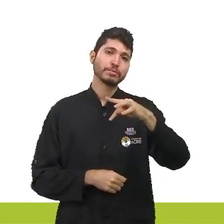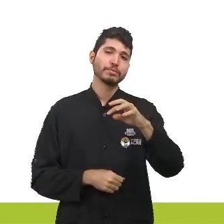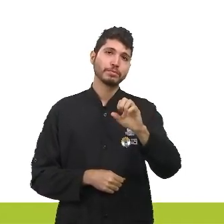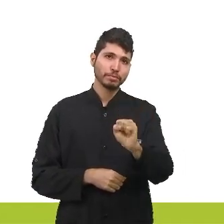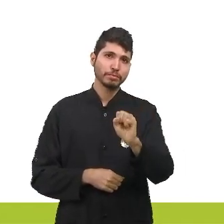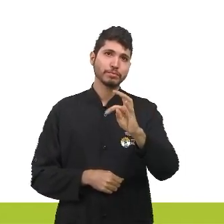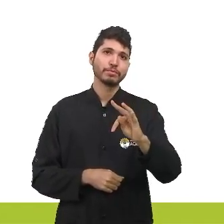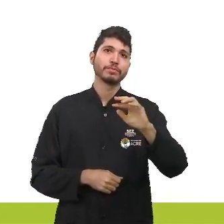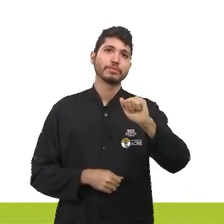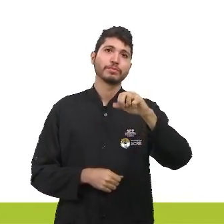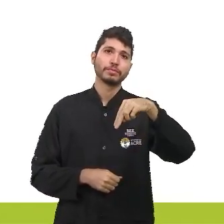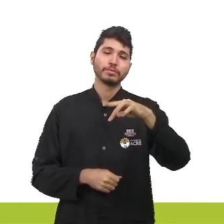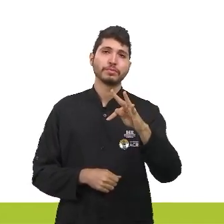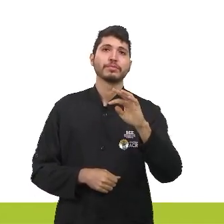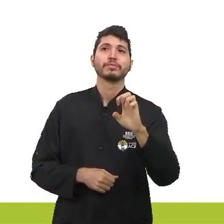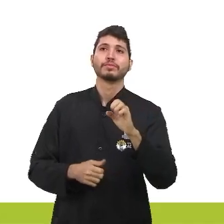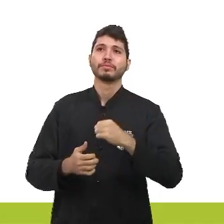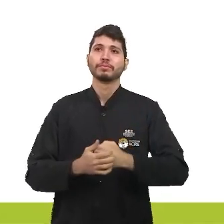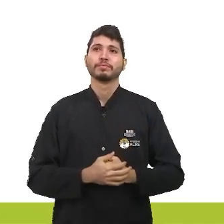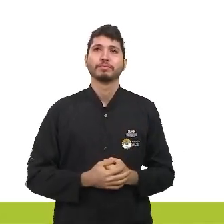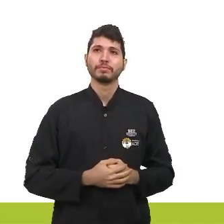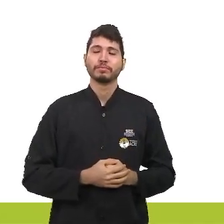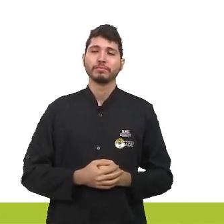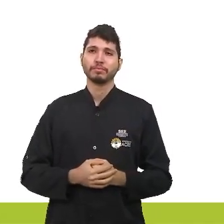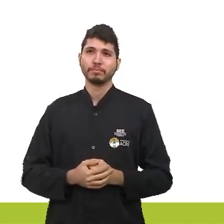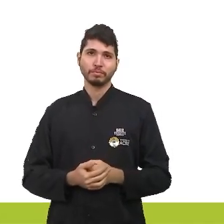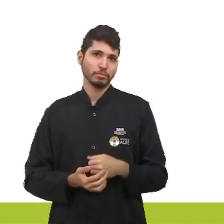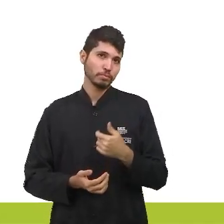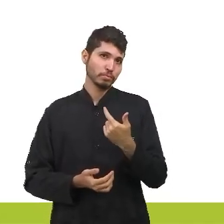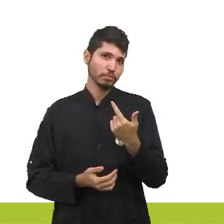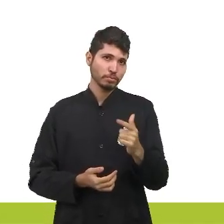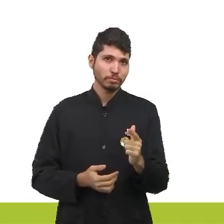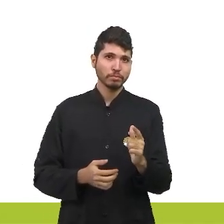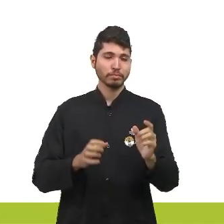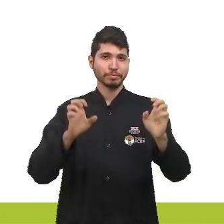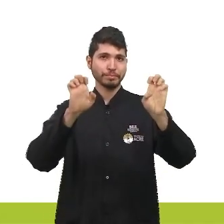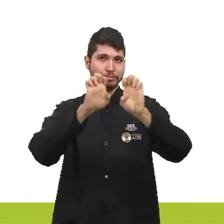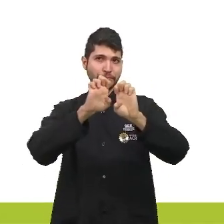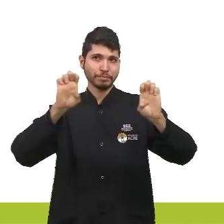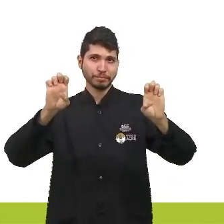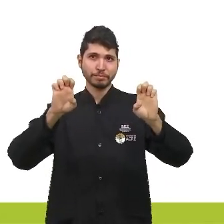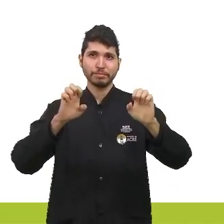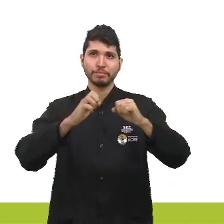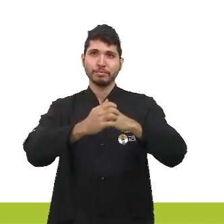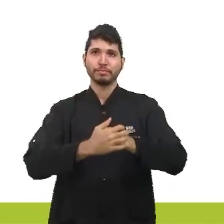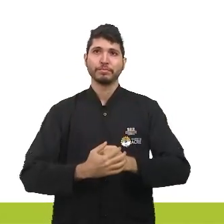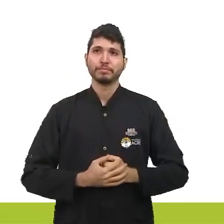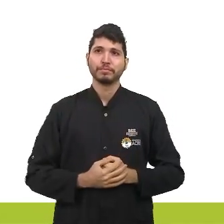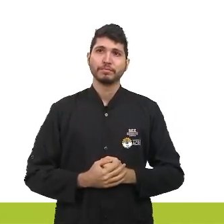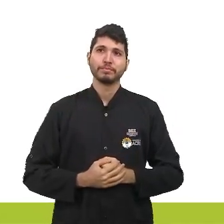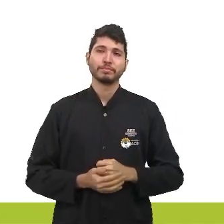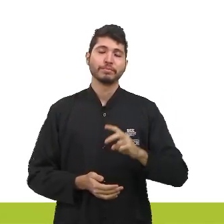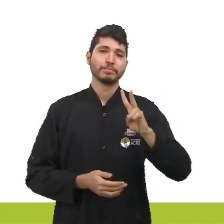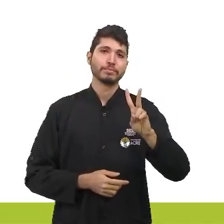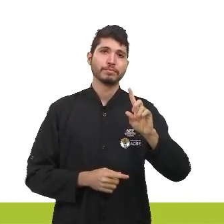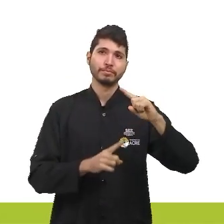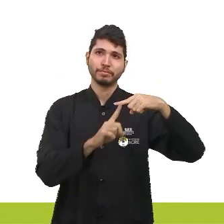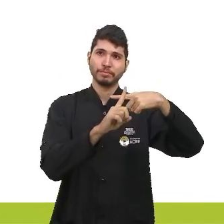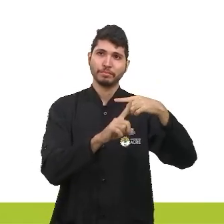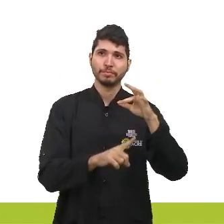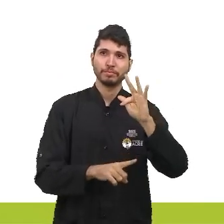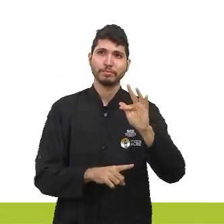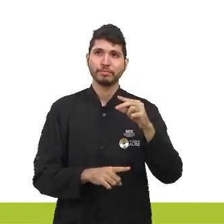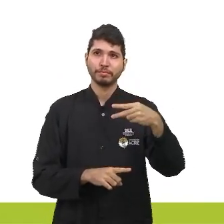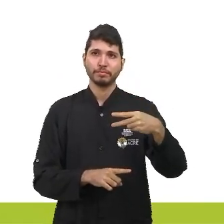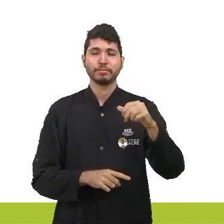você escrever essa relação de Euler é da seguinte forma: V mais F igual